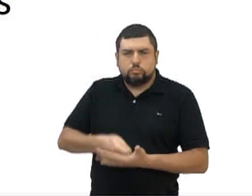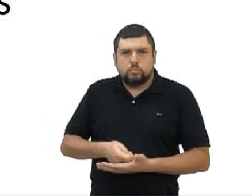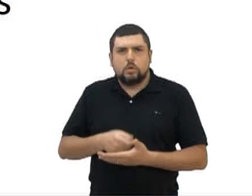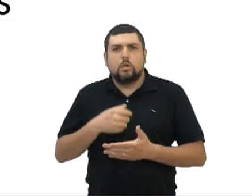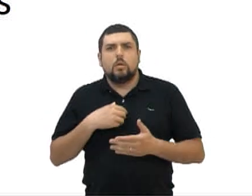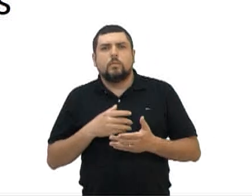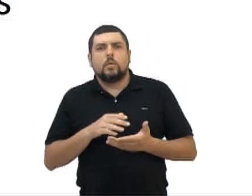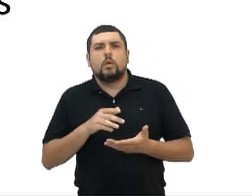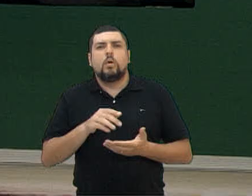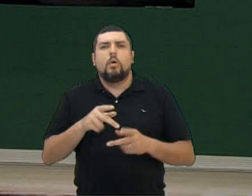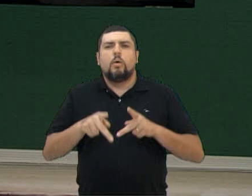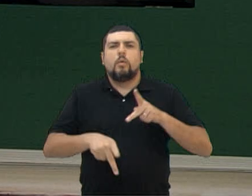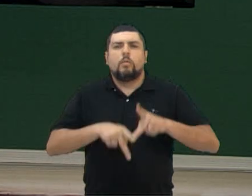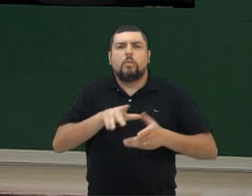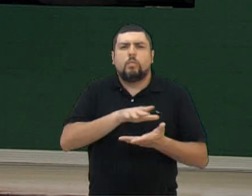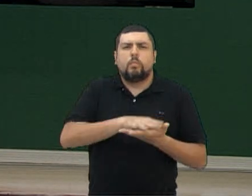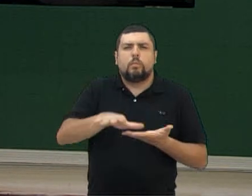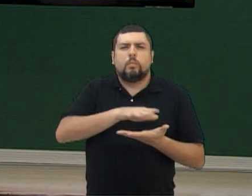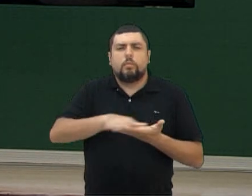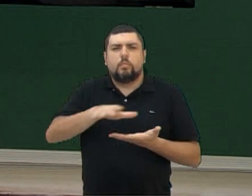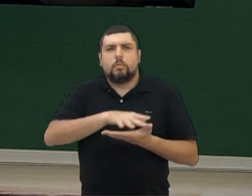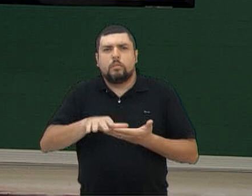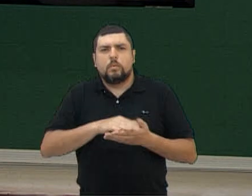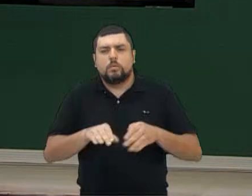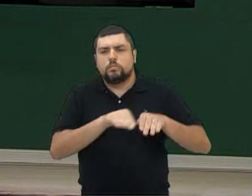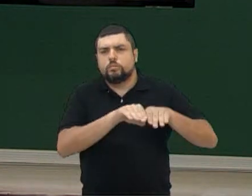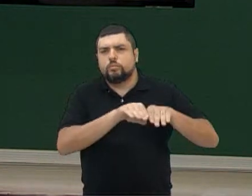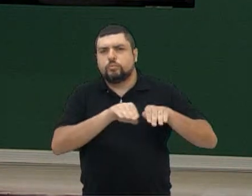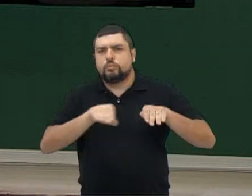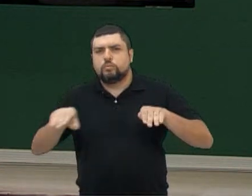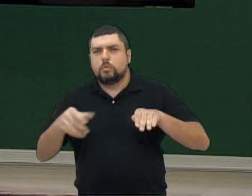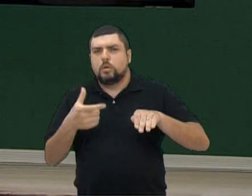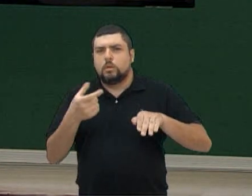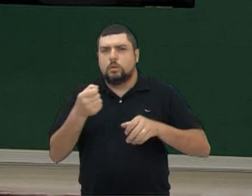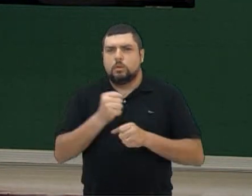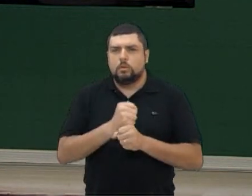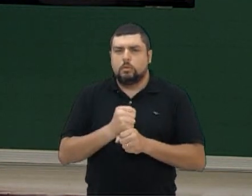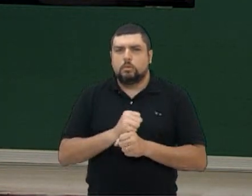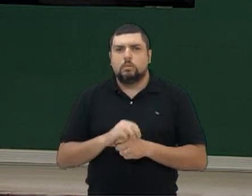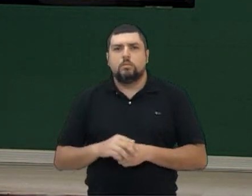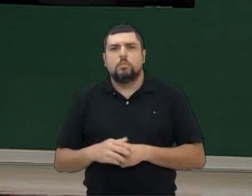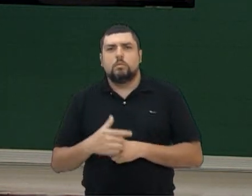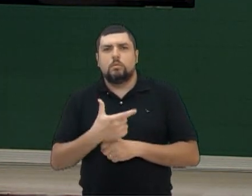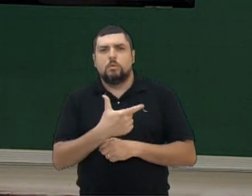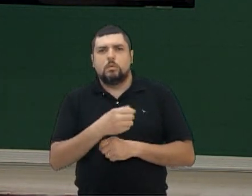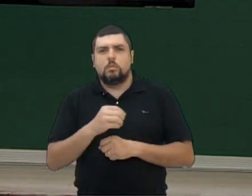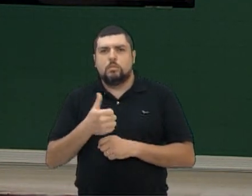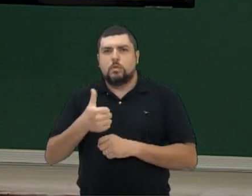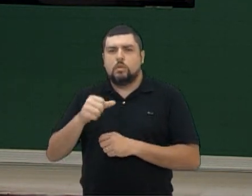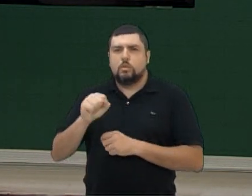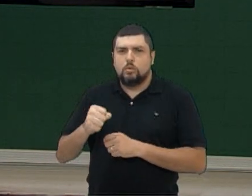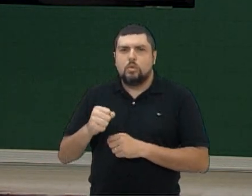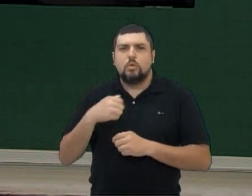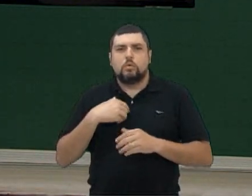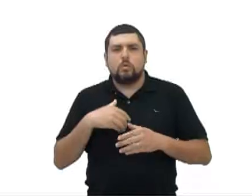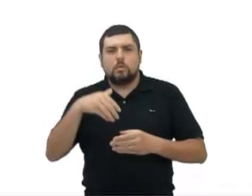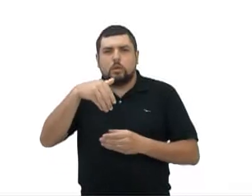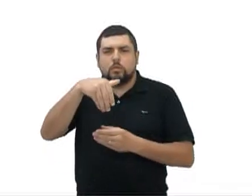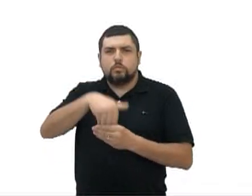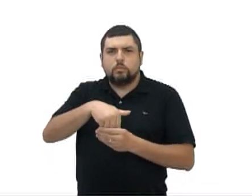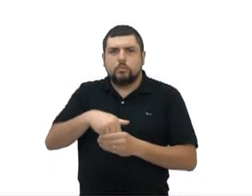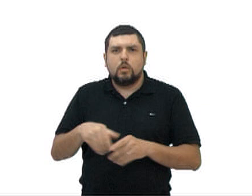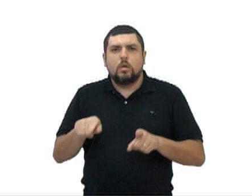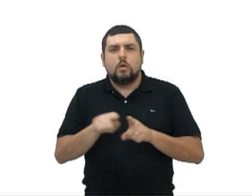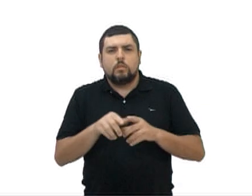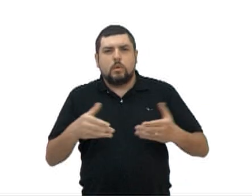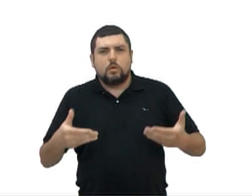de gastos públicos pelos próximos 20 anos. Em 2018, a gente tem eleições e assume o atual